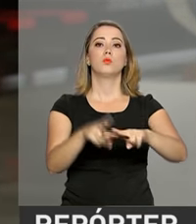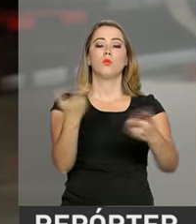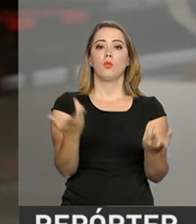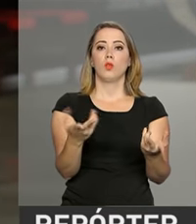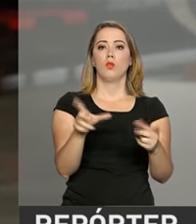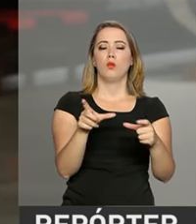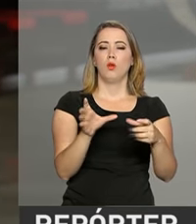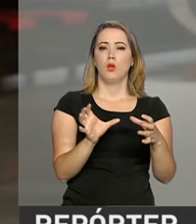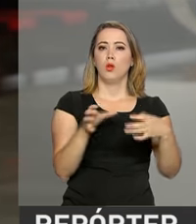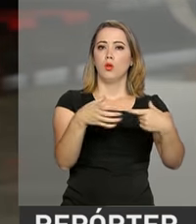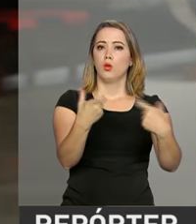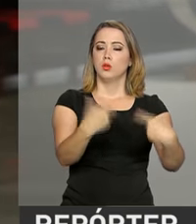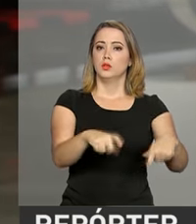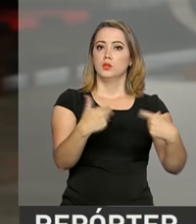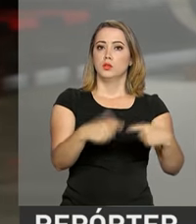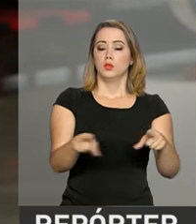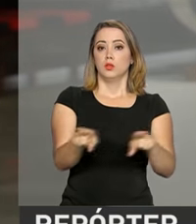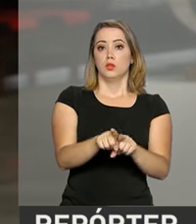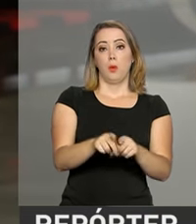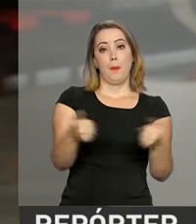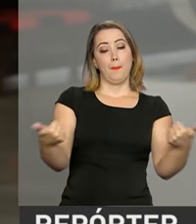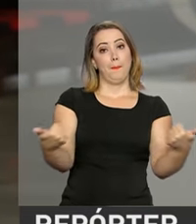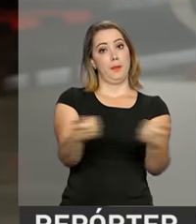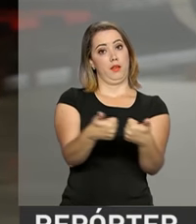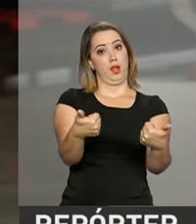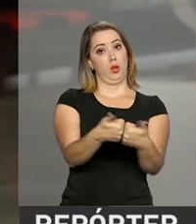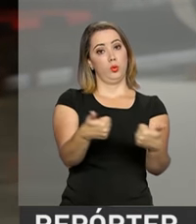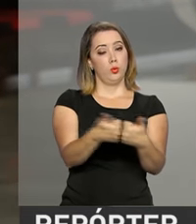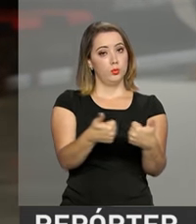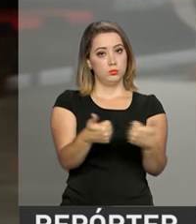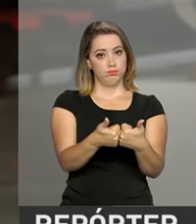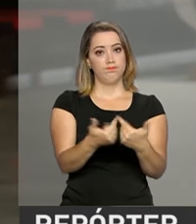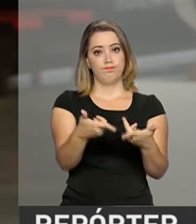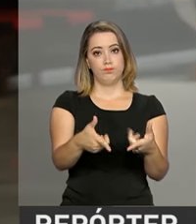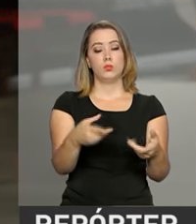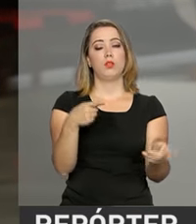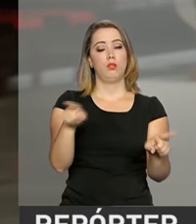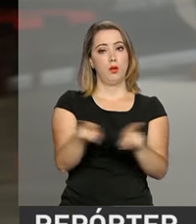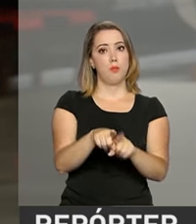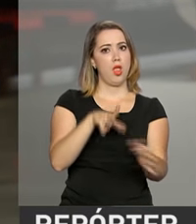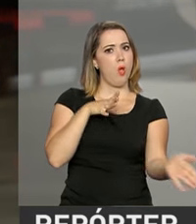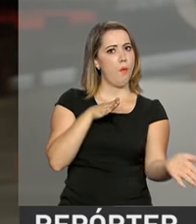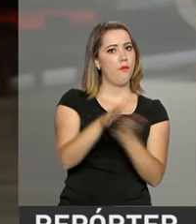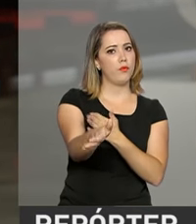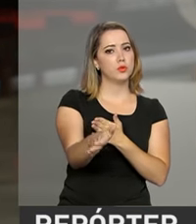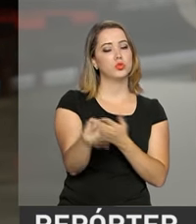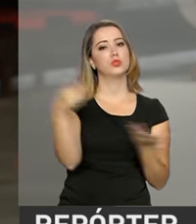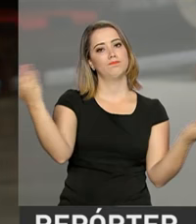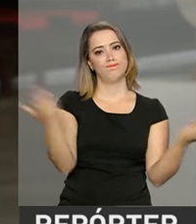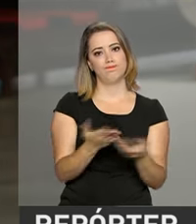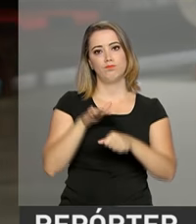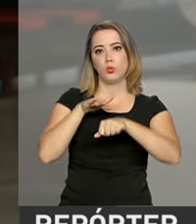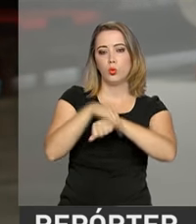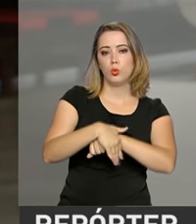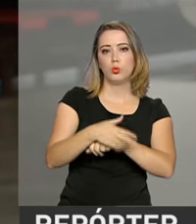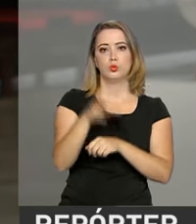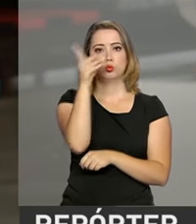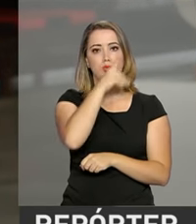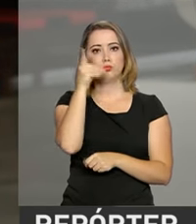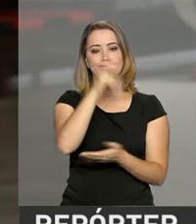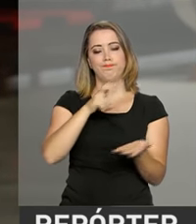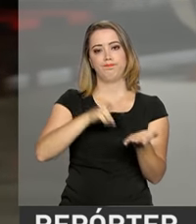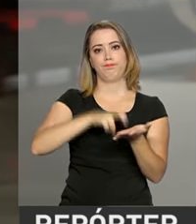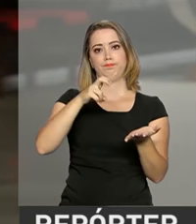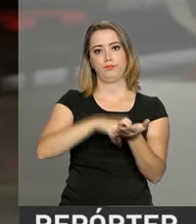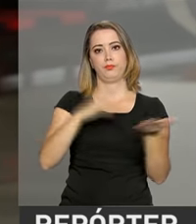penal Antônio Trindade que fica ao lado ao presídio também fugiram entre a noite deste domingo e aã desta